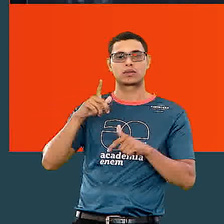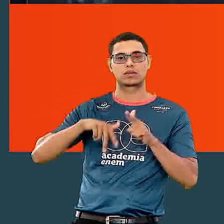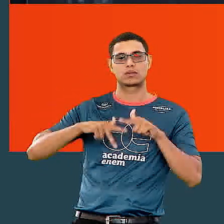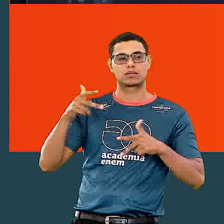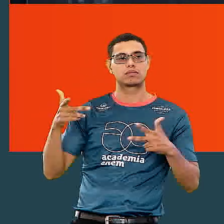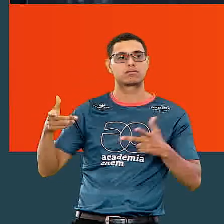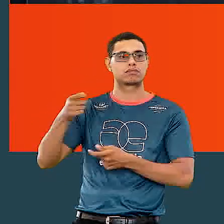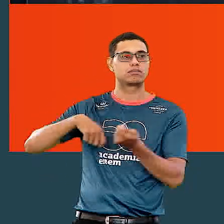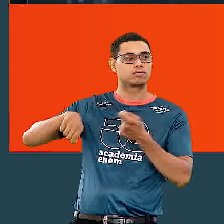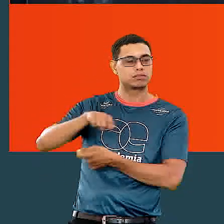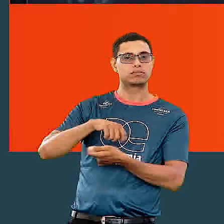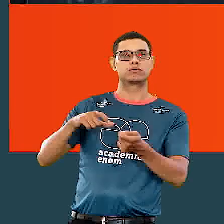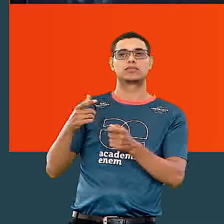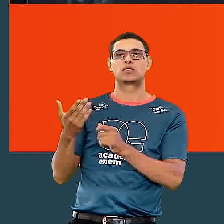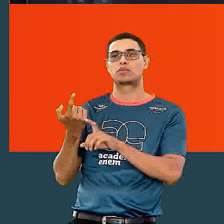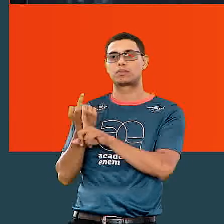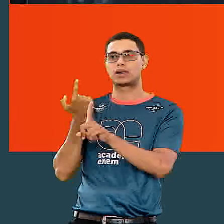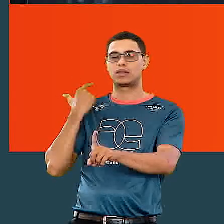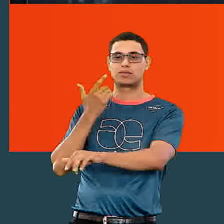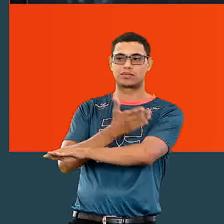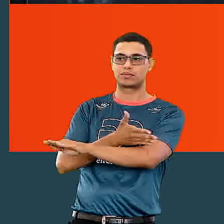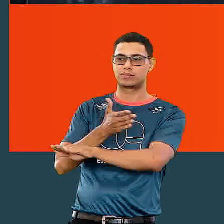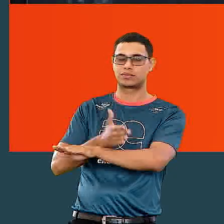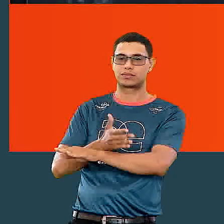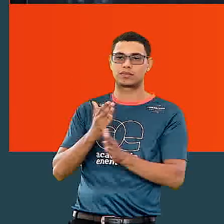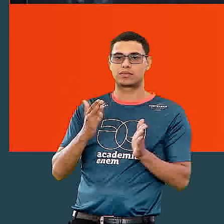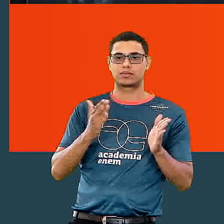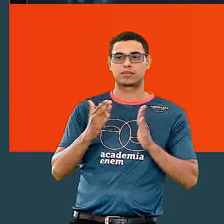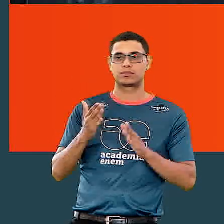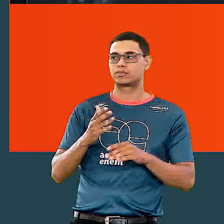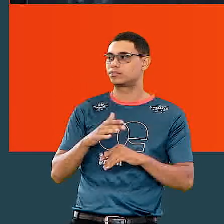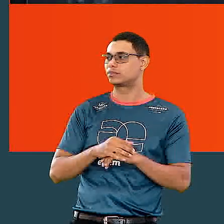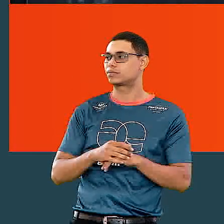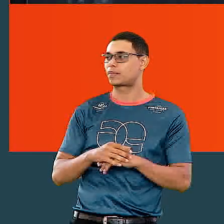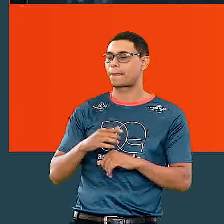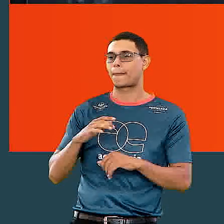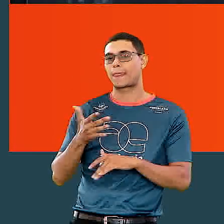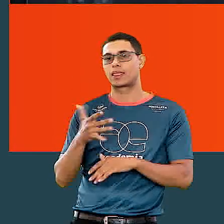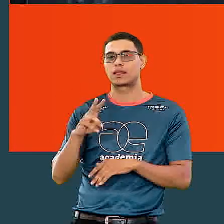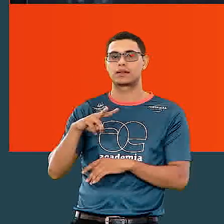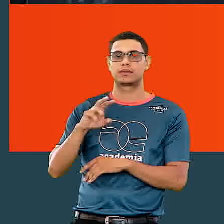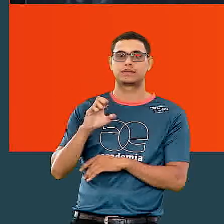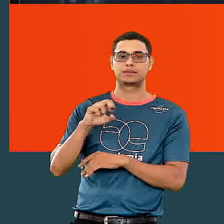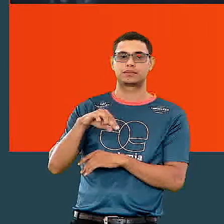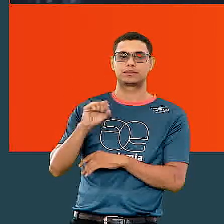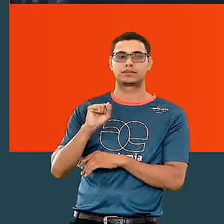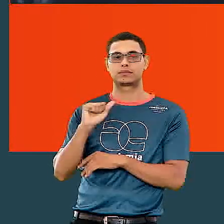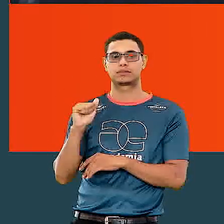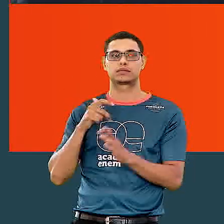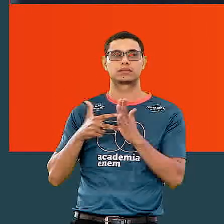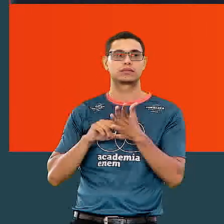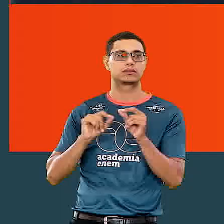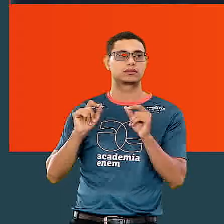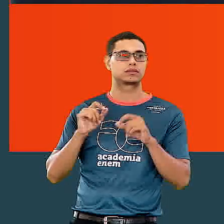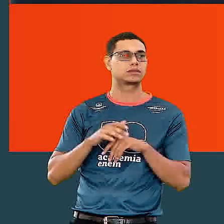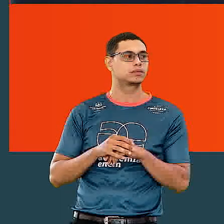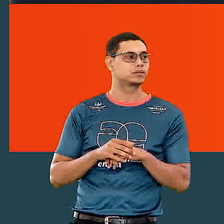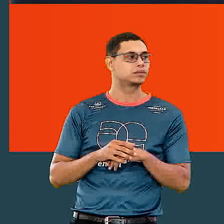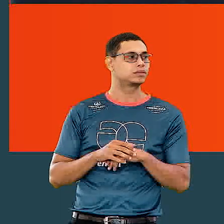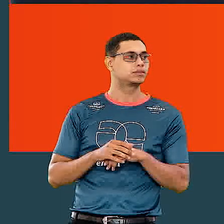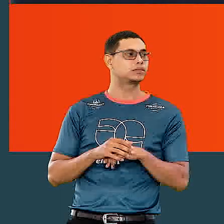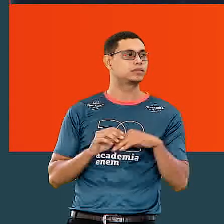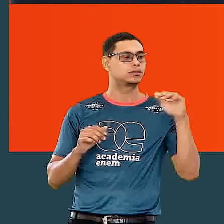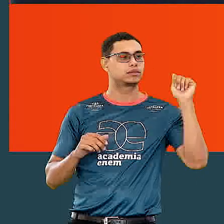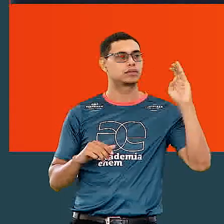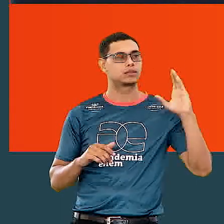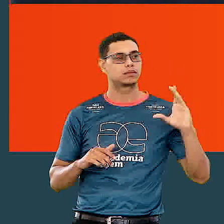na Baixa Idade Média, dinamizadas por centros como Veneza, reflete Ei, pessoal, o